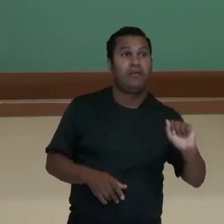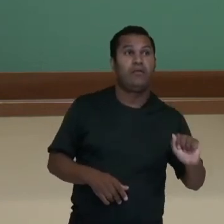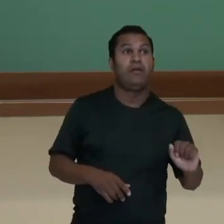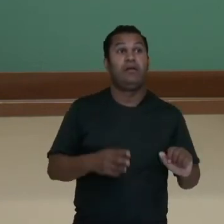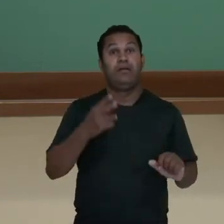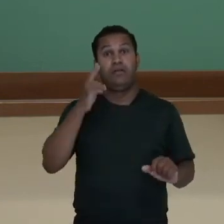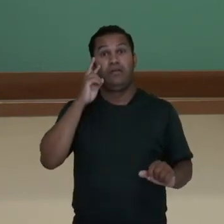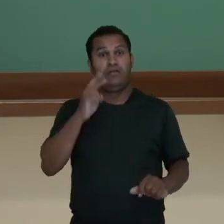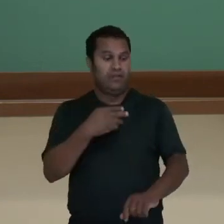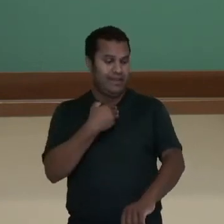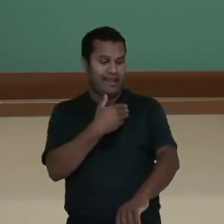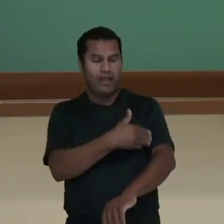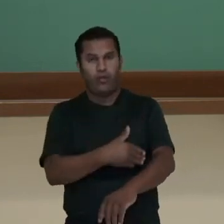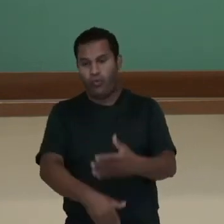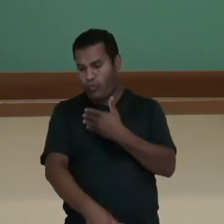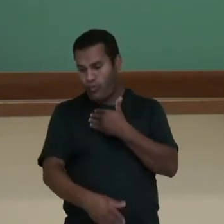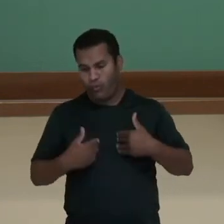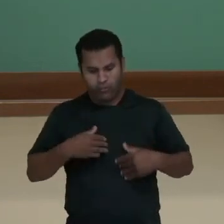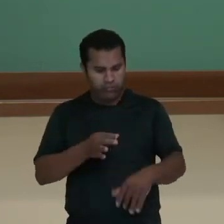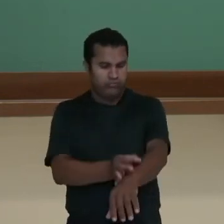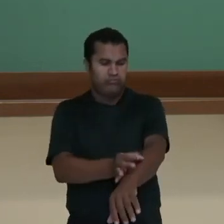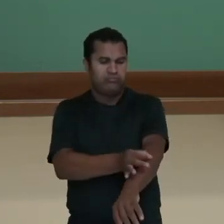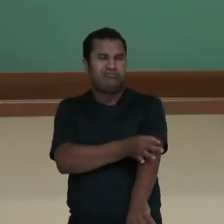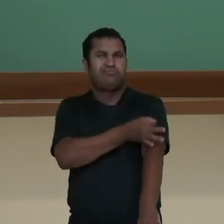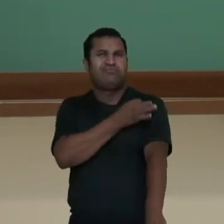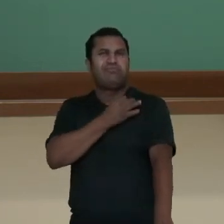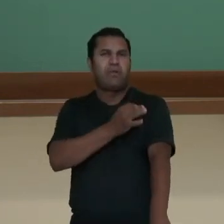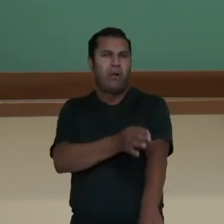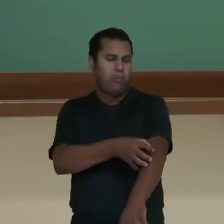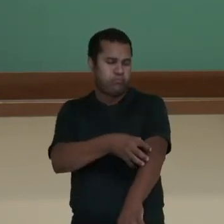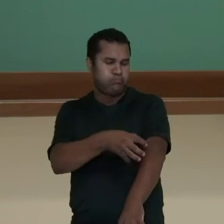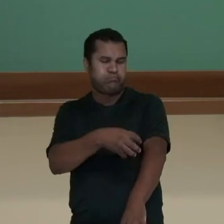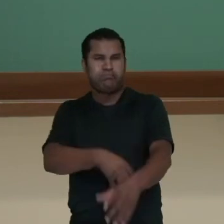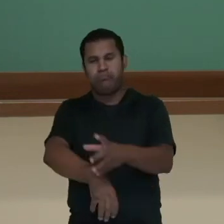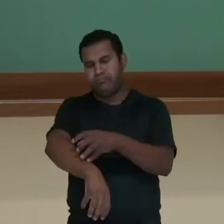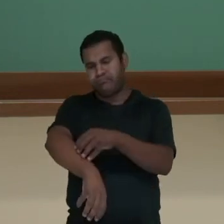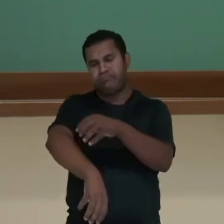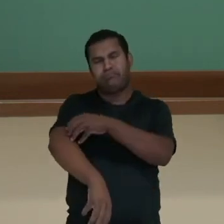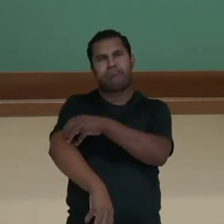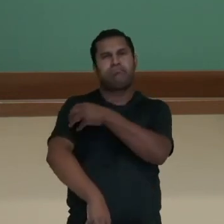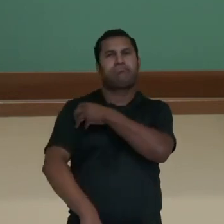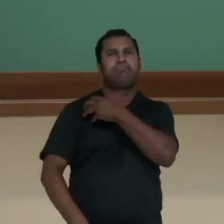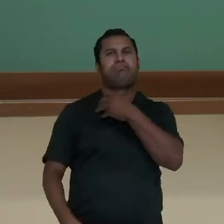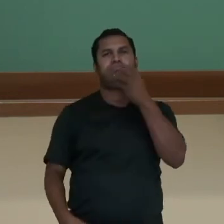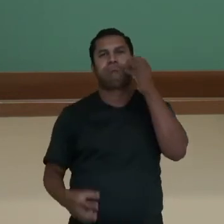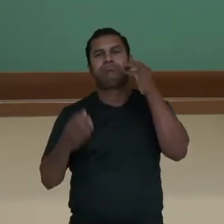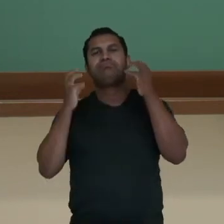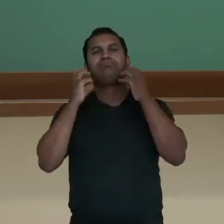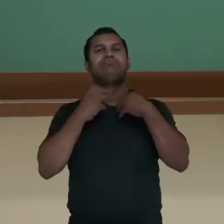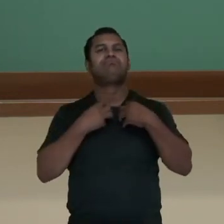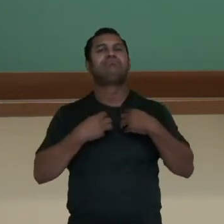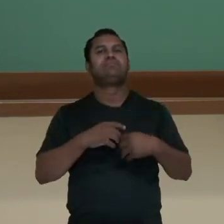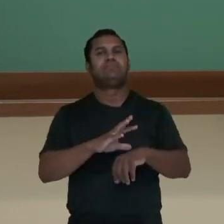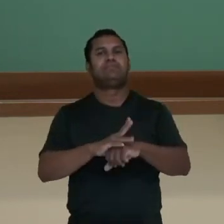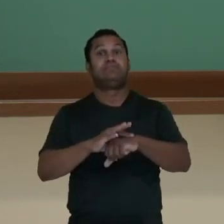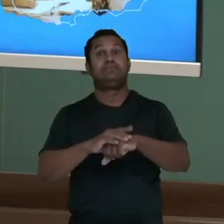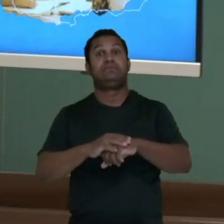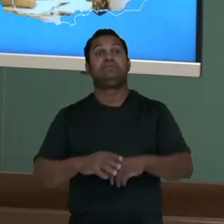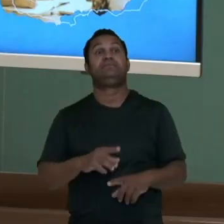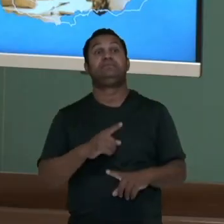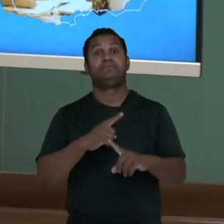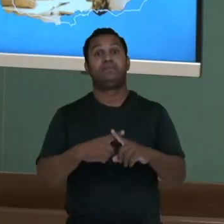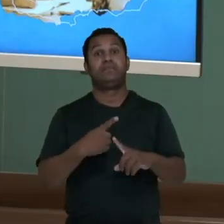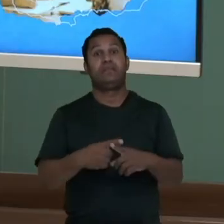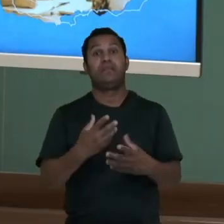manchada com varíola, que a doença provocava umas bolhas purulentas, que vai dizimar a população indígena.